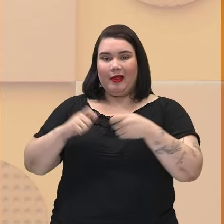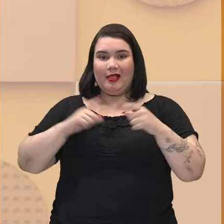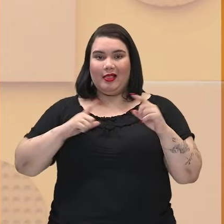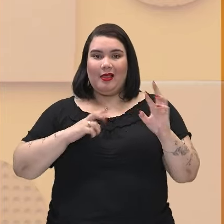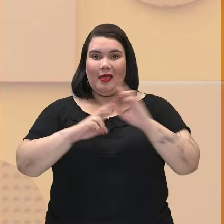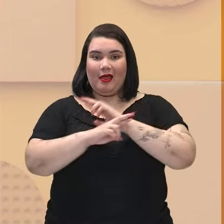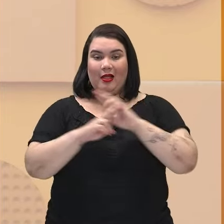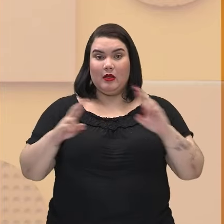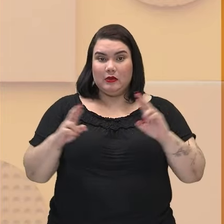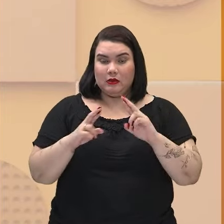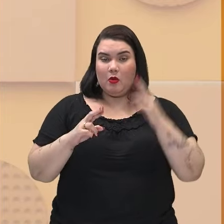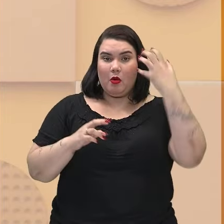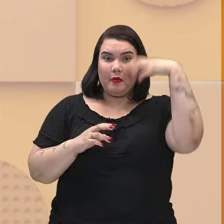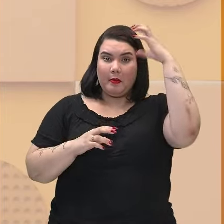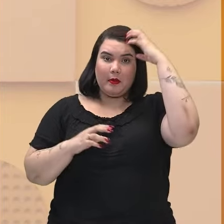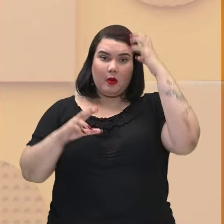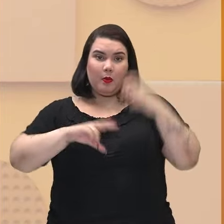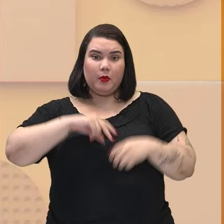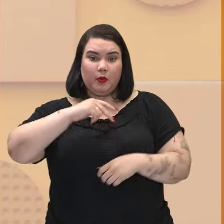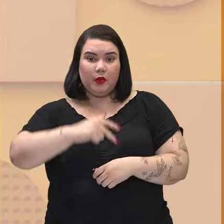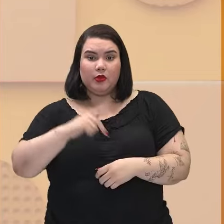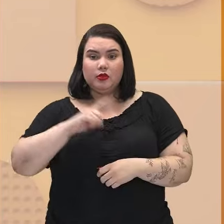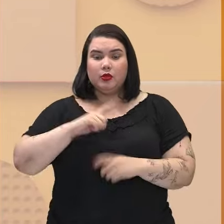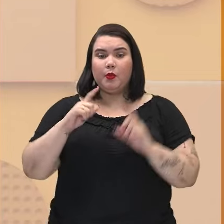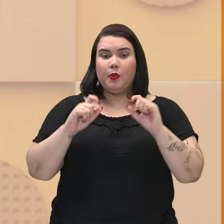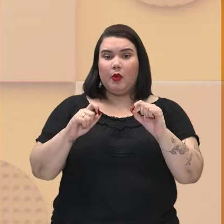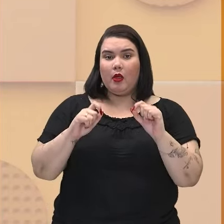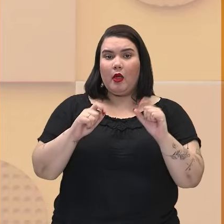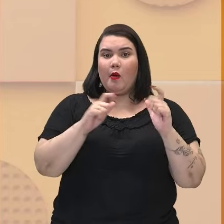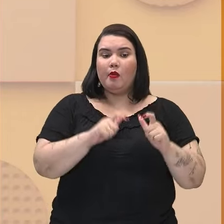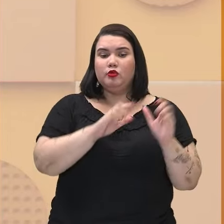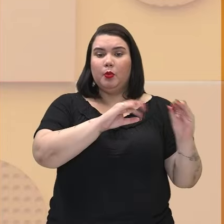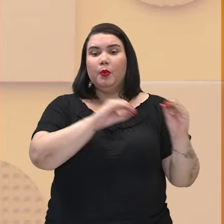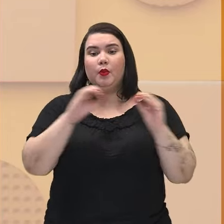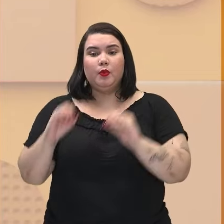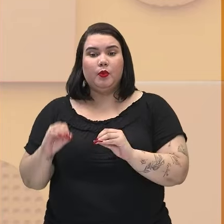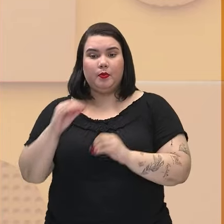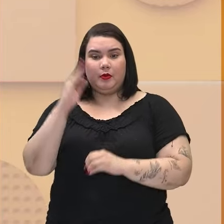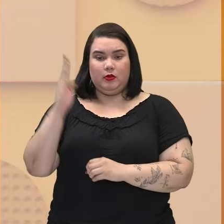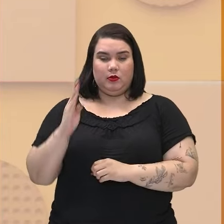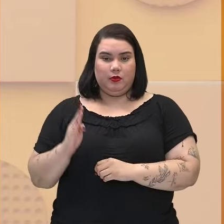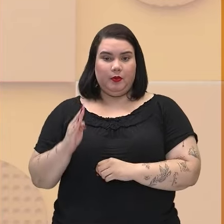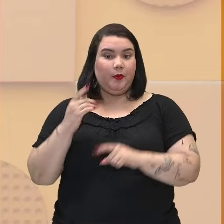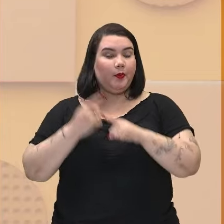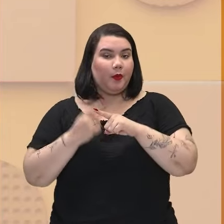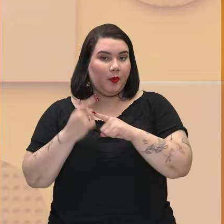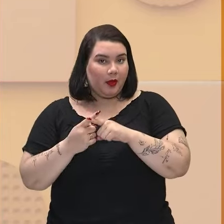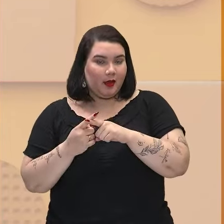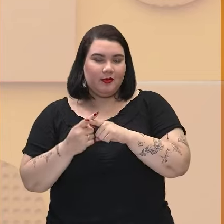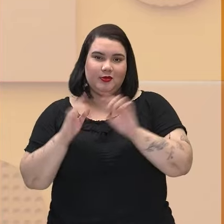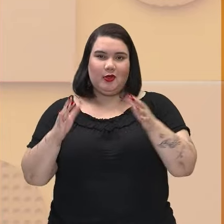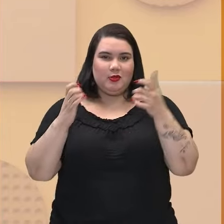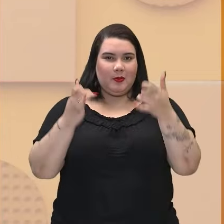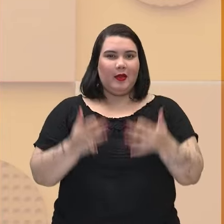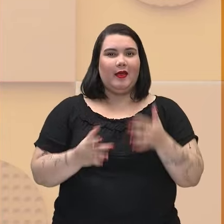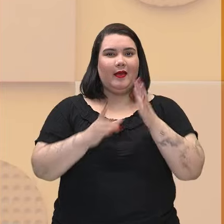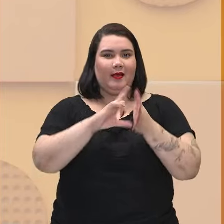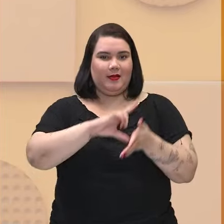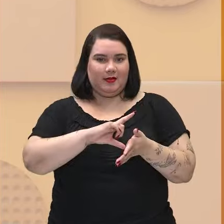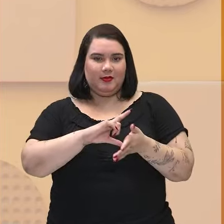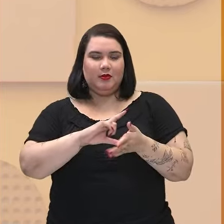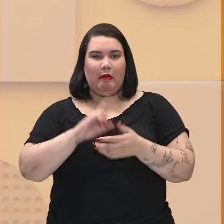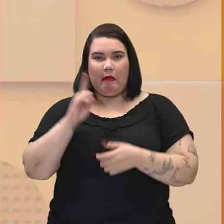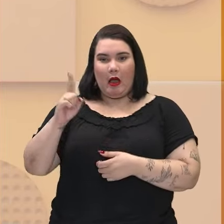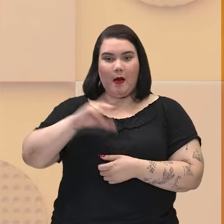Português estavam aonde agora? No Brasil, por conta da vinda da família real. Não estava mais